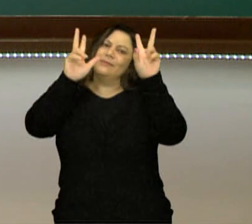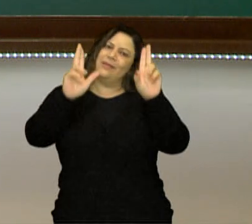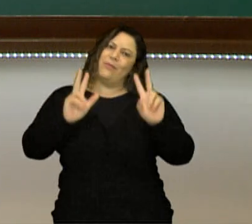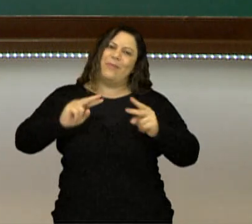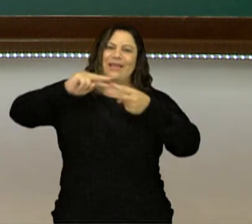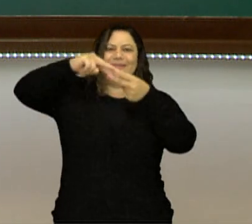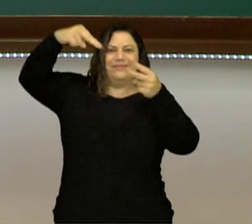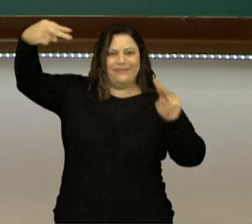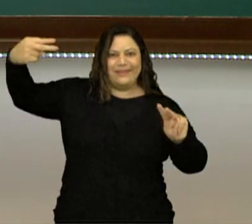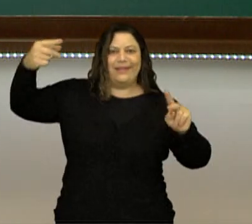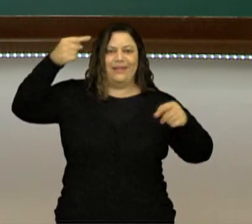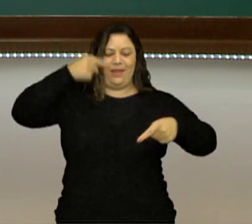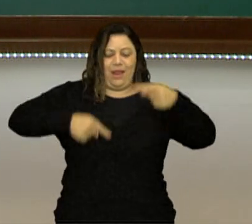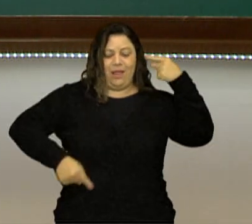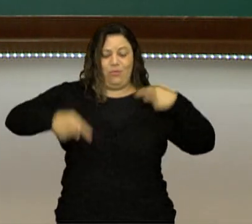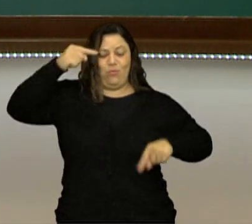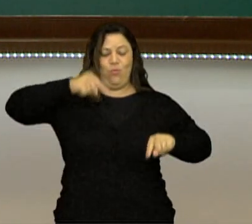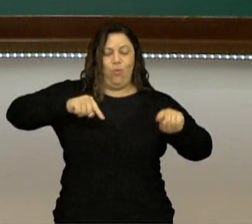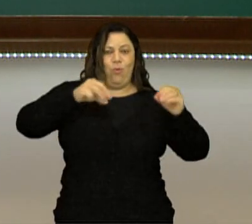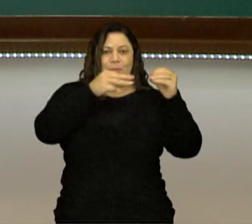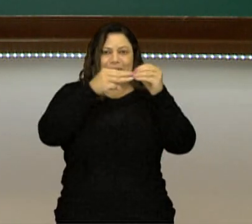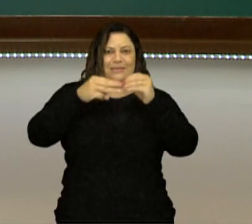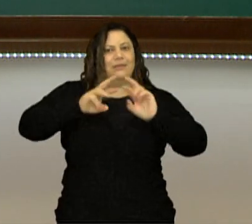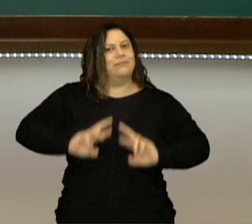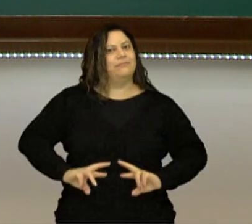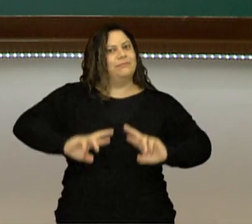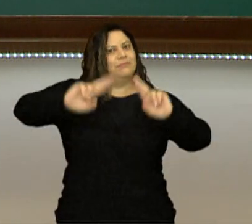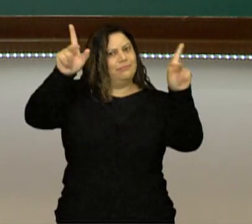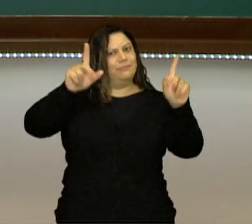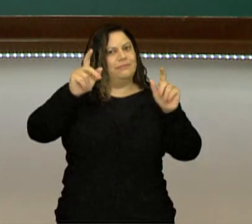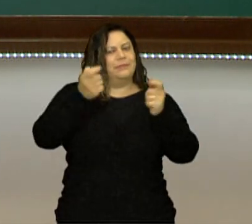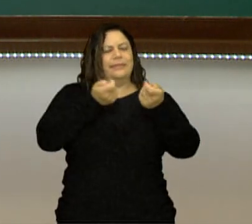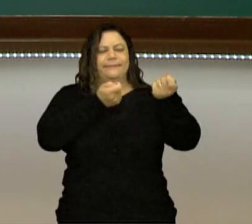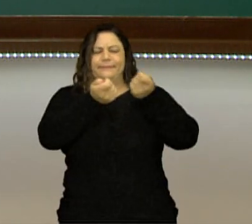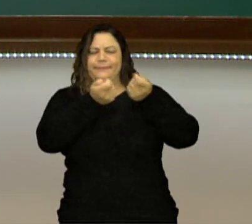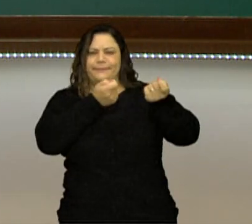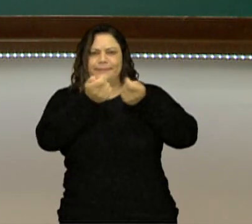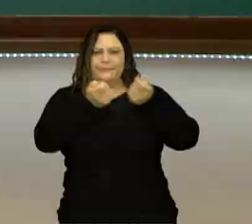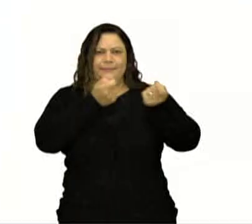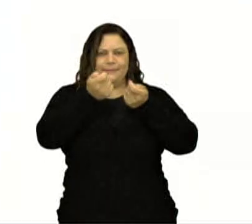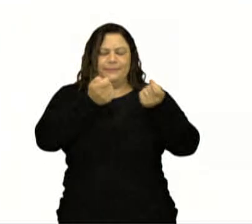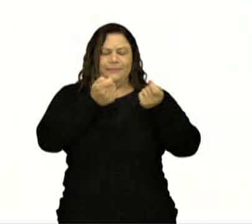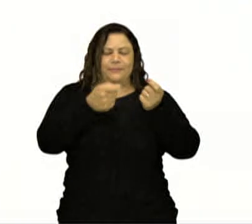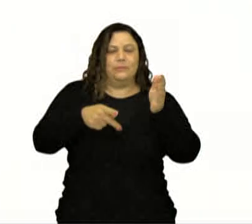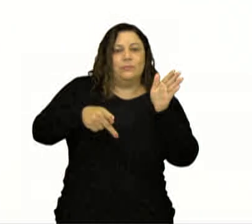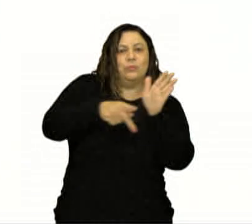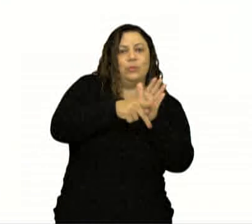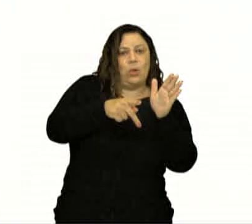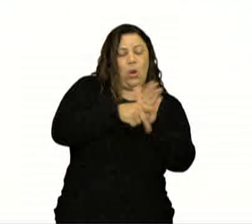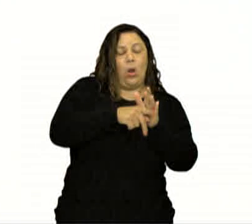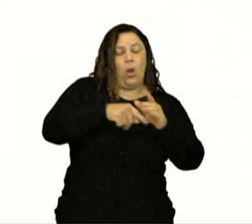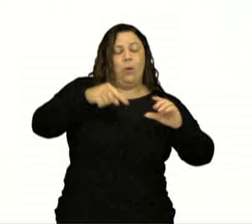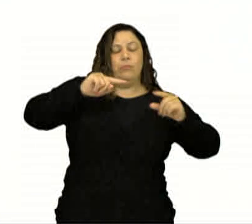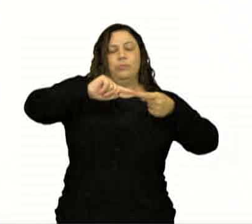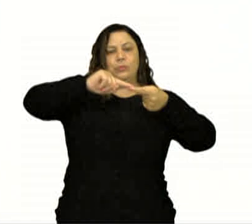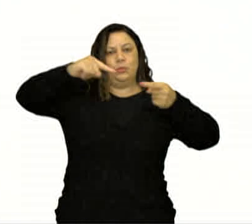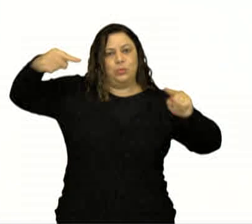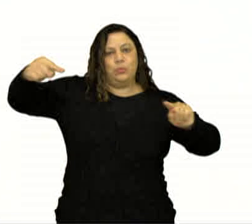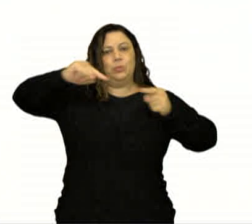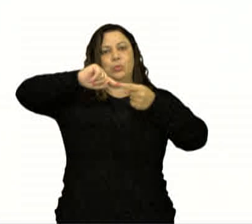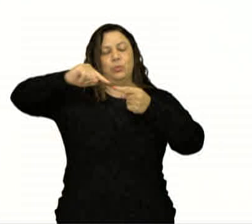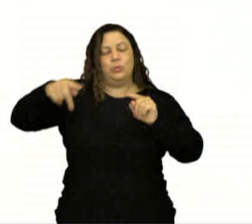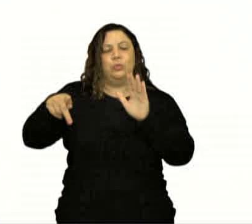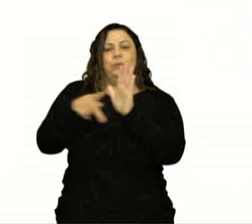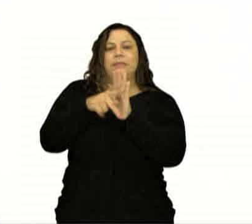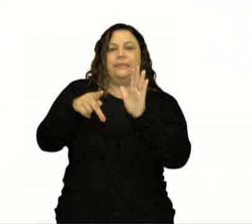DNA, tá? Isso acontece por causa da regulação ou controle da expressão gênica, tá? O gene responsável pela produção